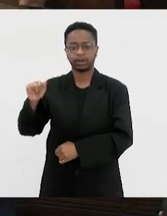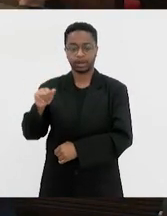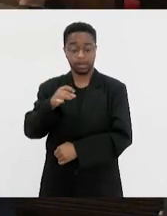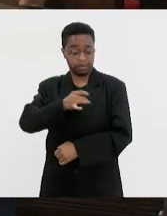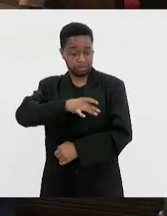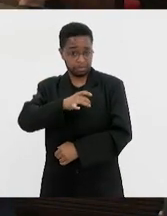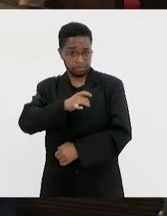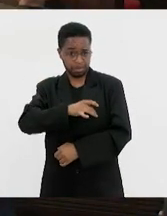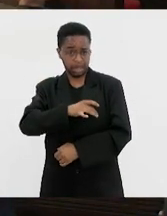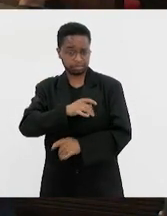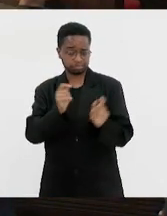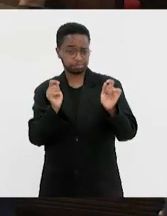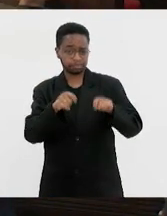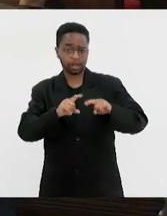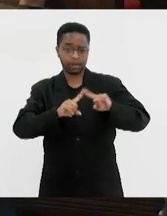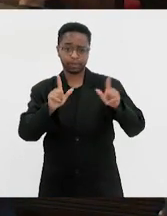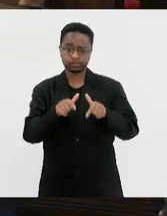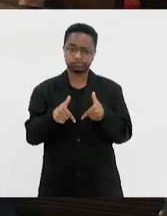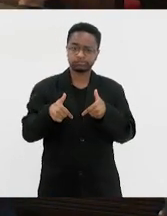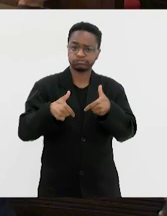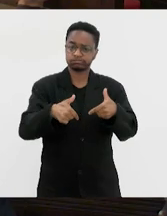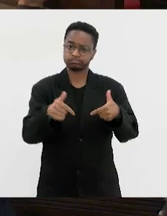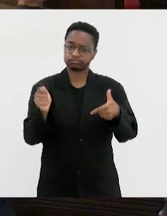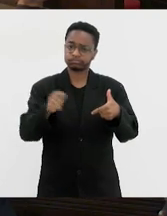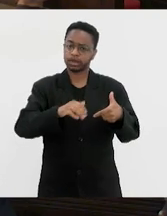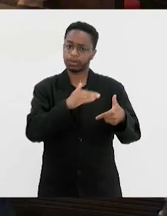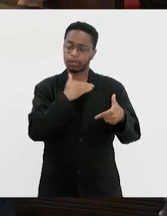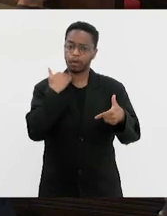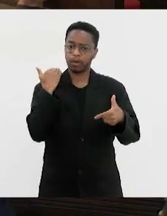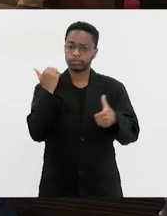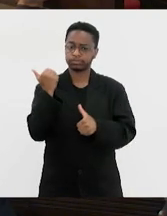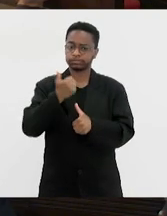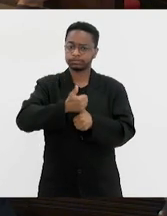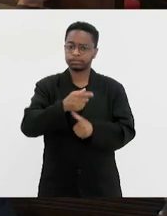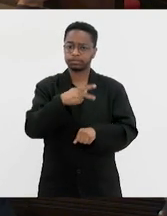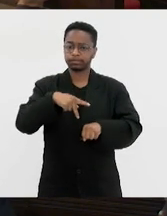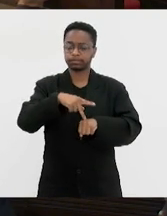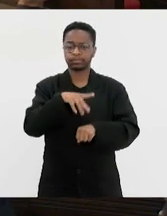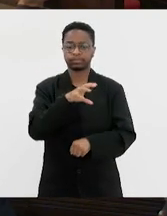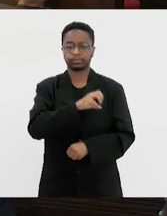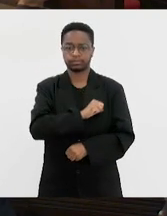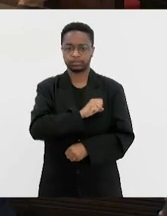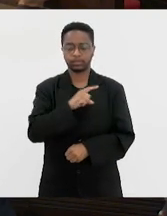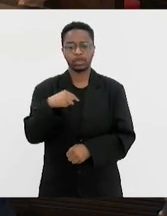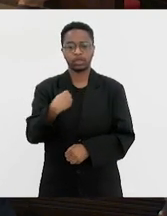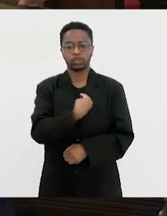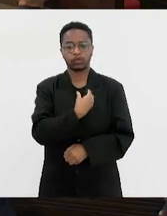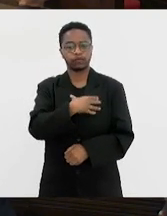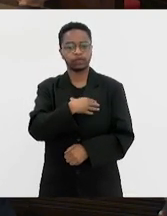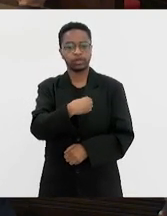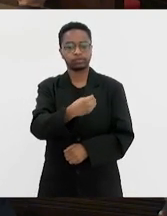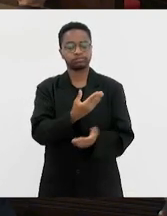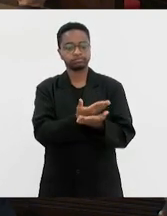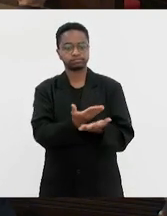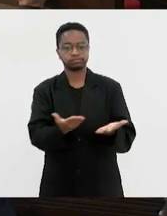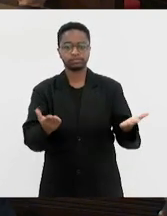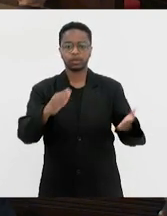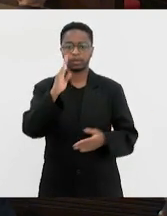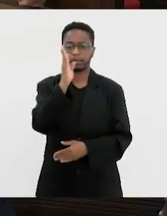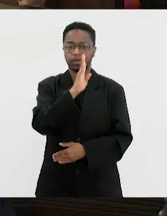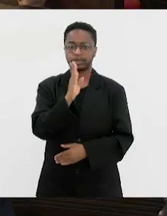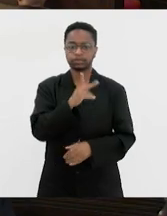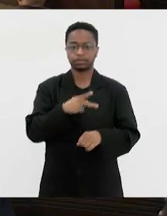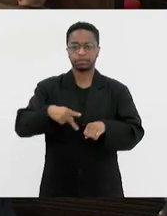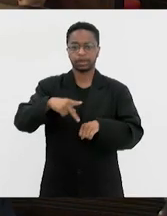luta, nem tem ninguém te adora, a própria morte terá adorada. Entre outras mil és tu, Brasil,